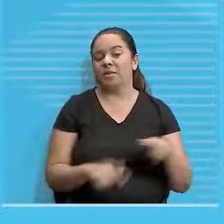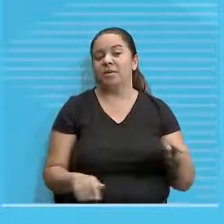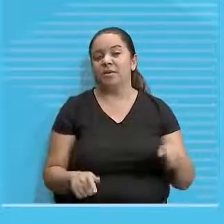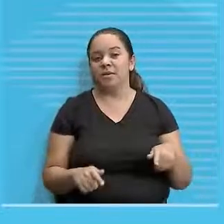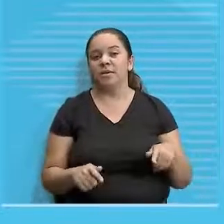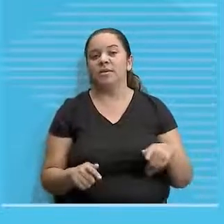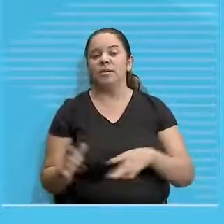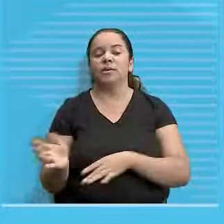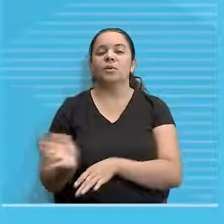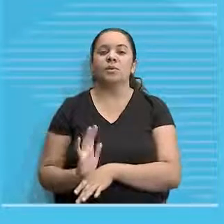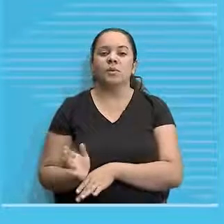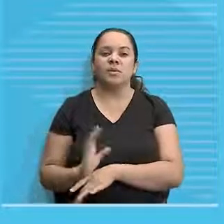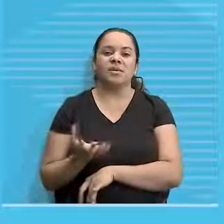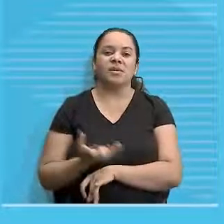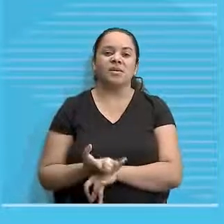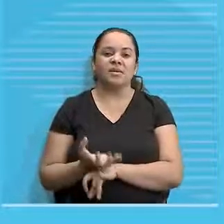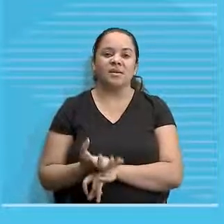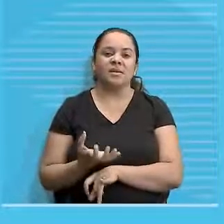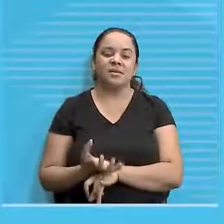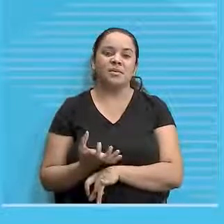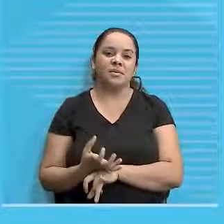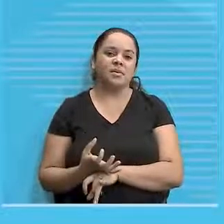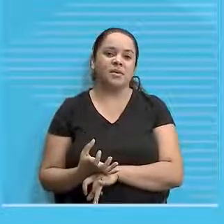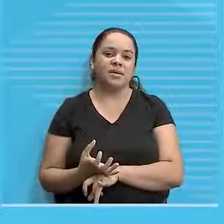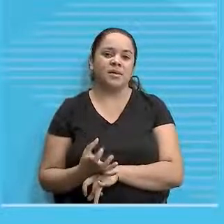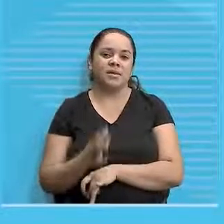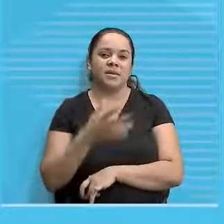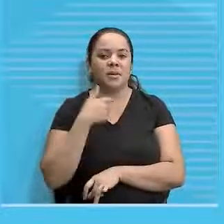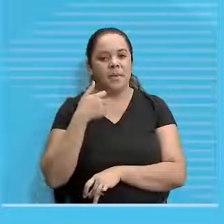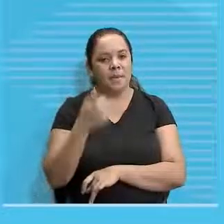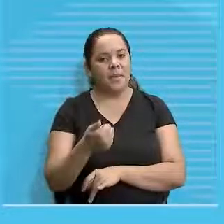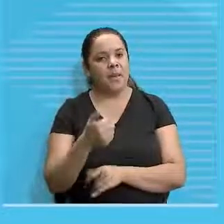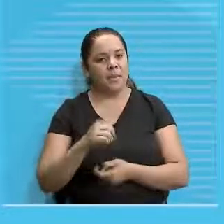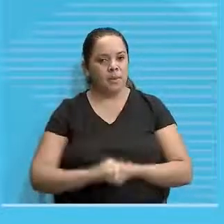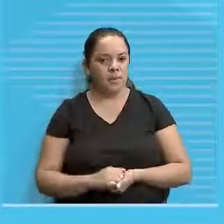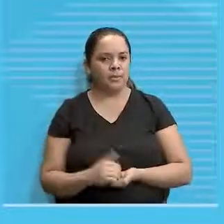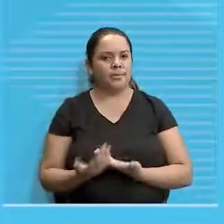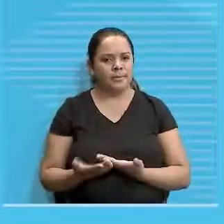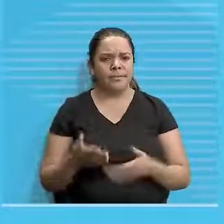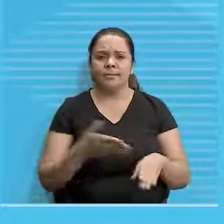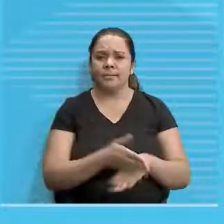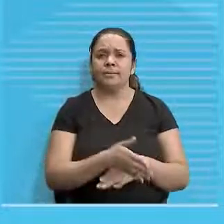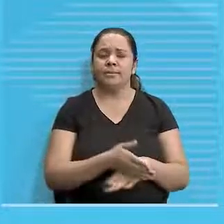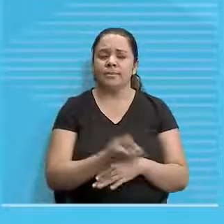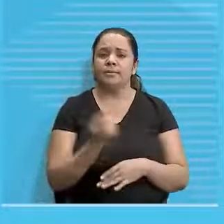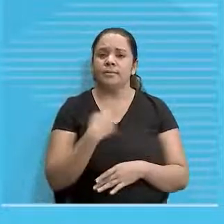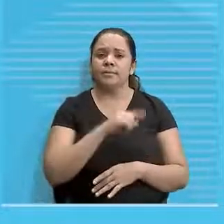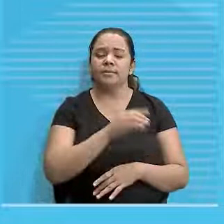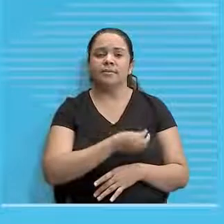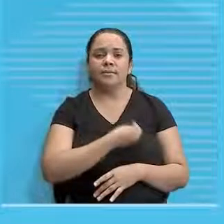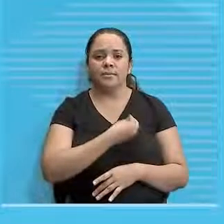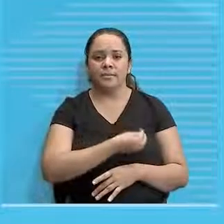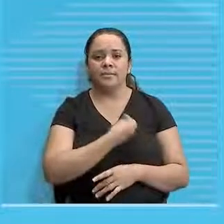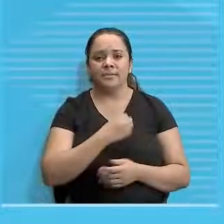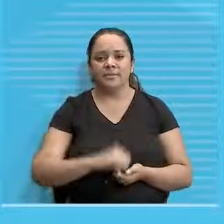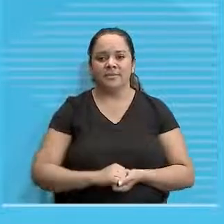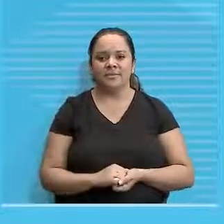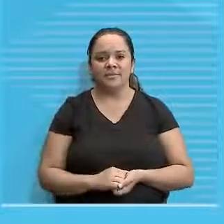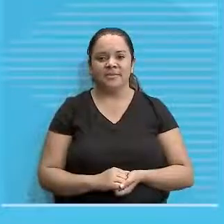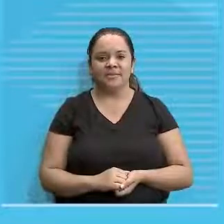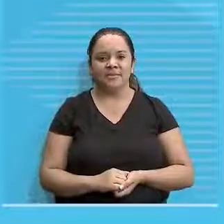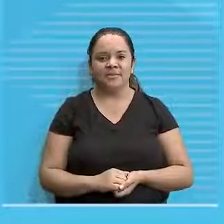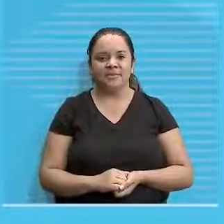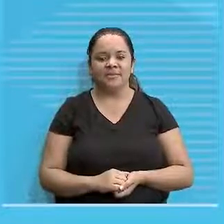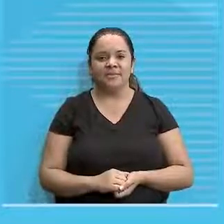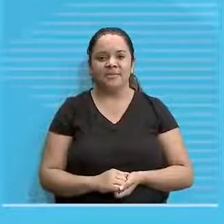também faz parte de quem a gente é. Tá certo, gente? Por mais que possa parecer muito pequeno ou uma bobagem, mas